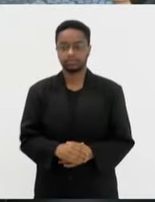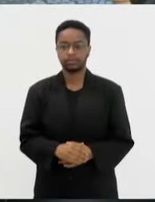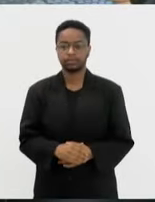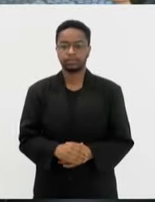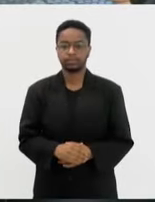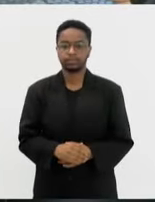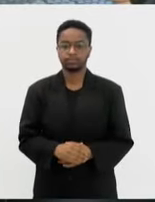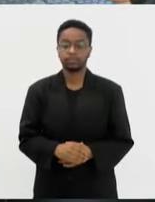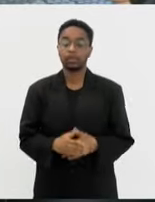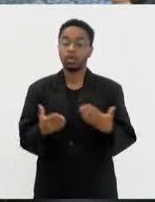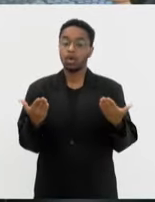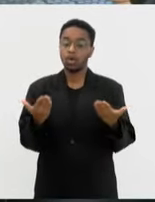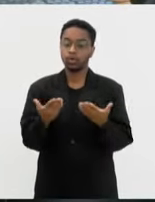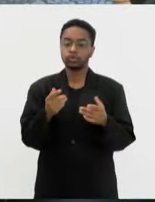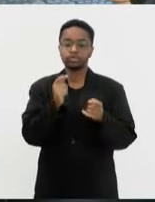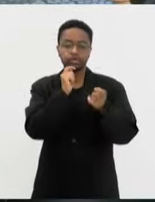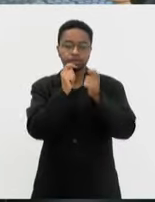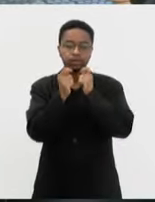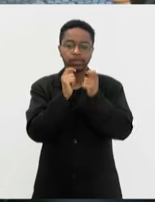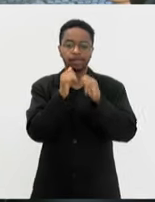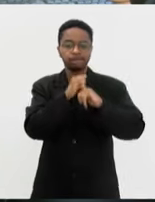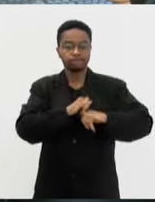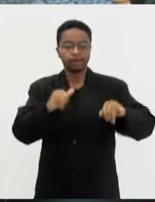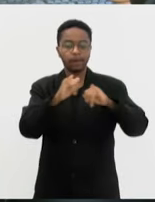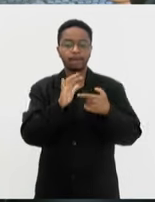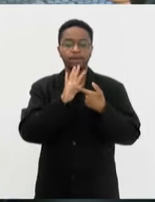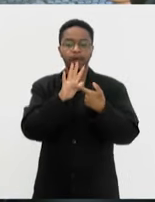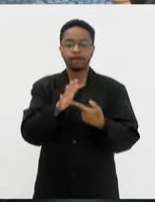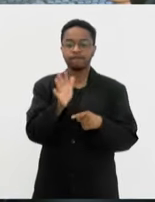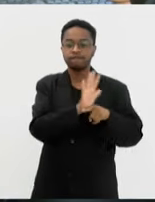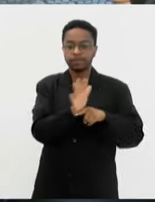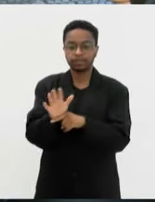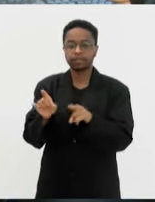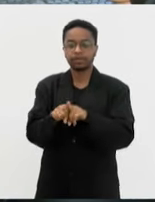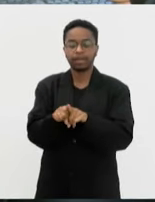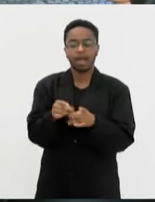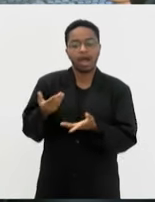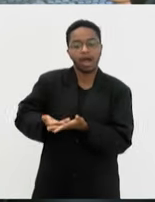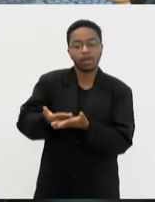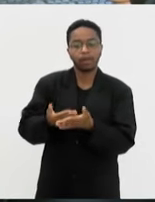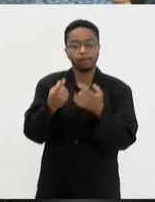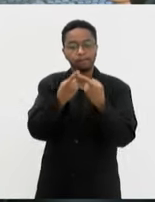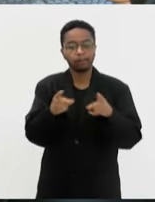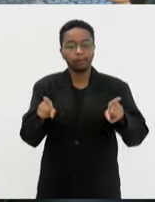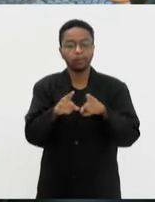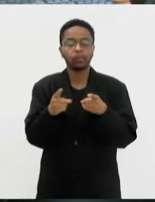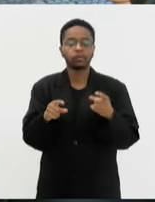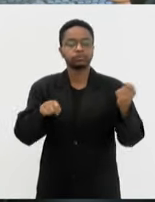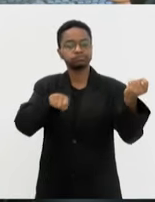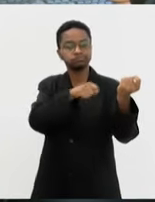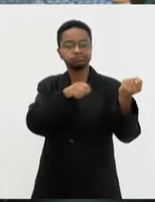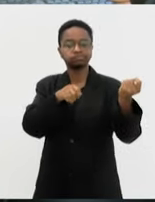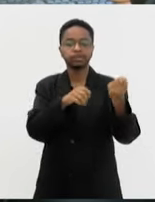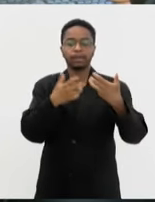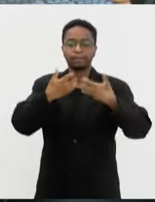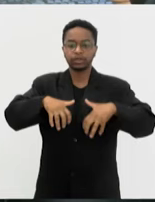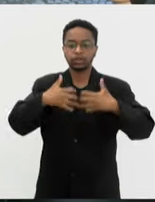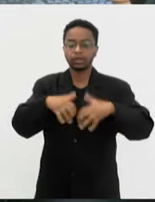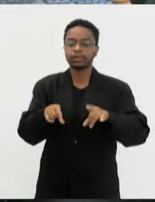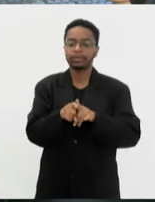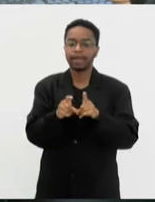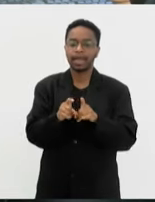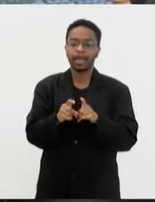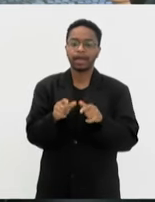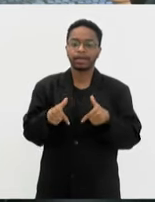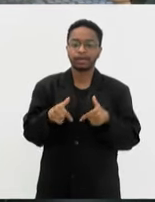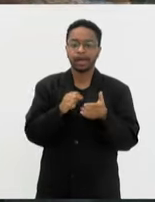o nosso giro de hoje tem mostra de filmes, aulas de música clássica em Petrópolis e atividades especiais para quem tem mais de